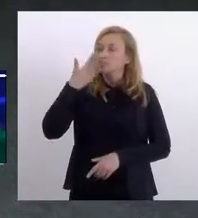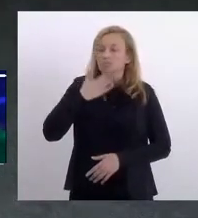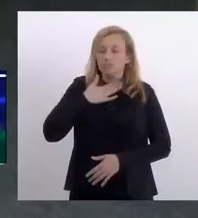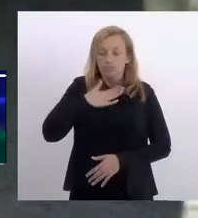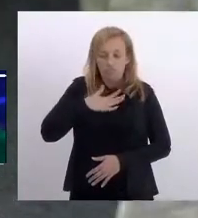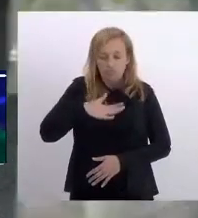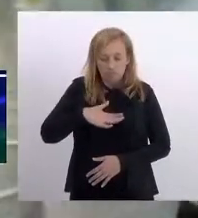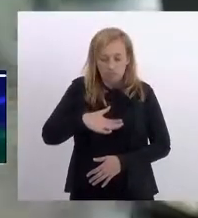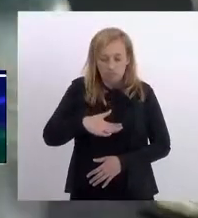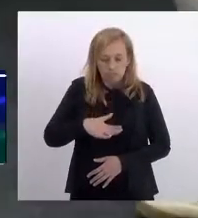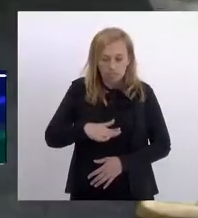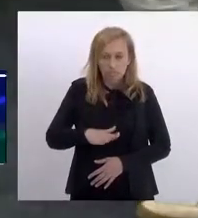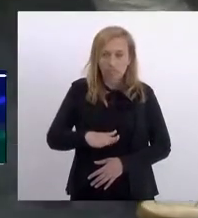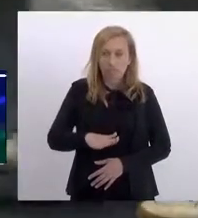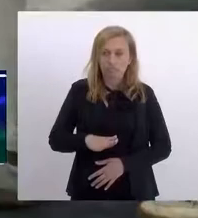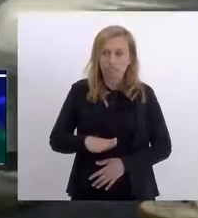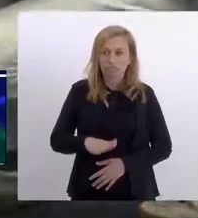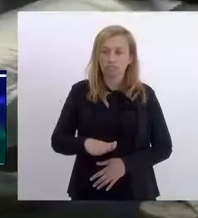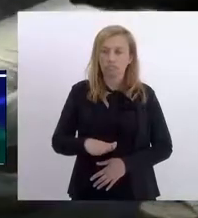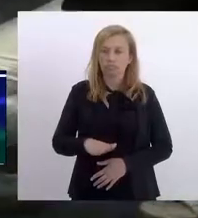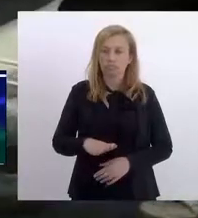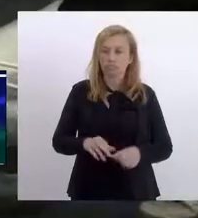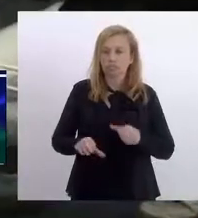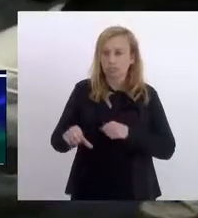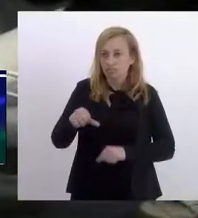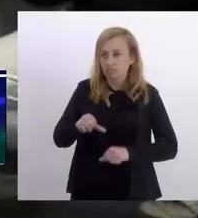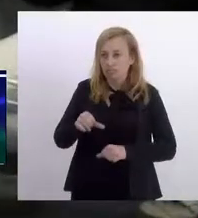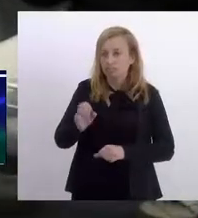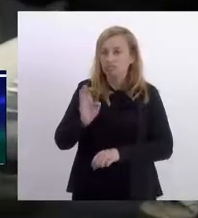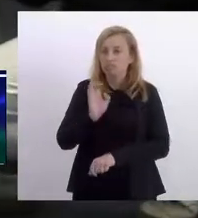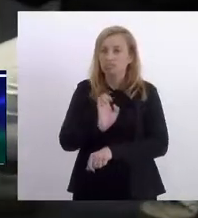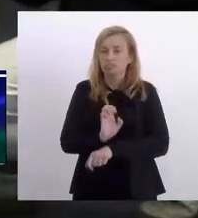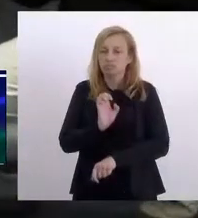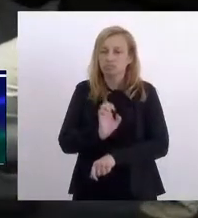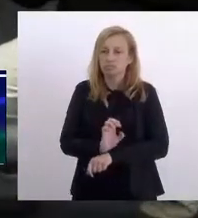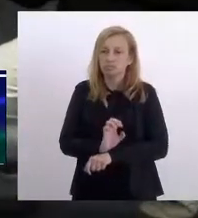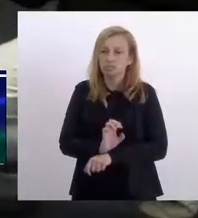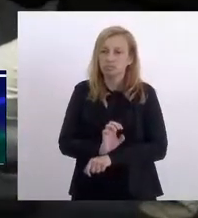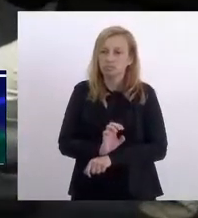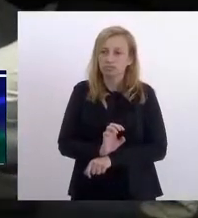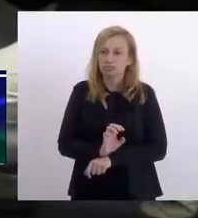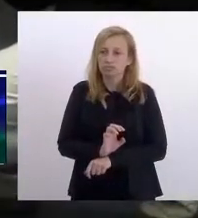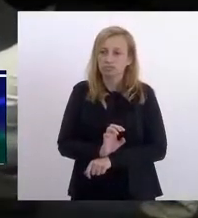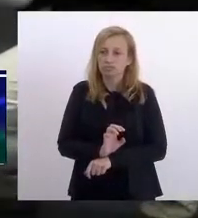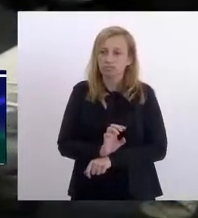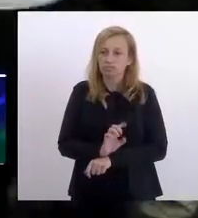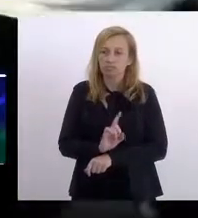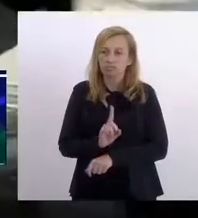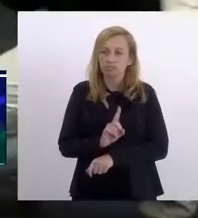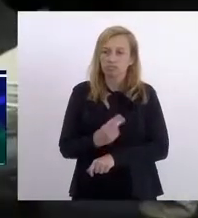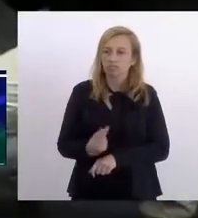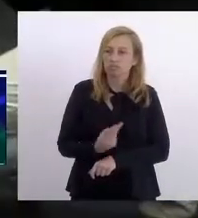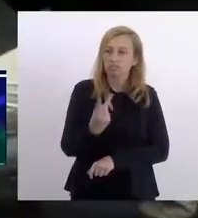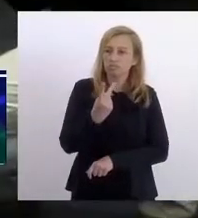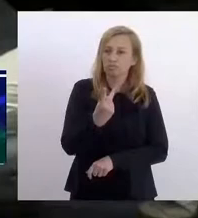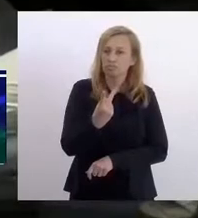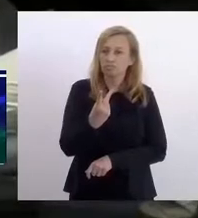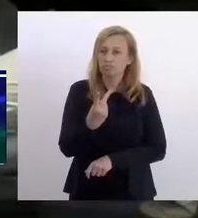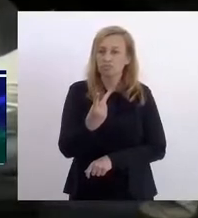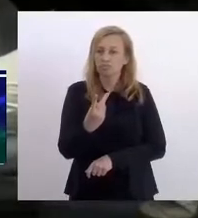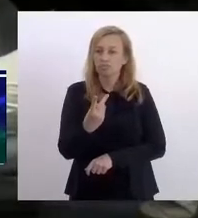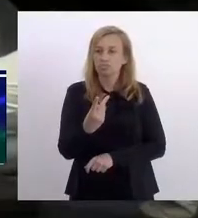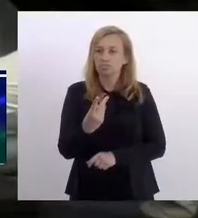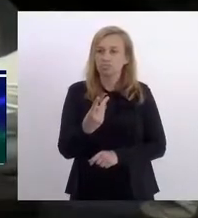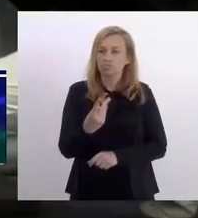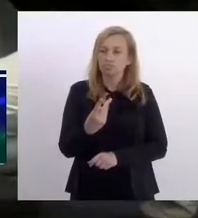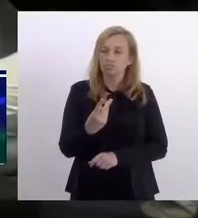colocar sob a luz as contradições desse Estado que desprivilegia, desorganiza